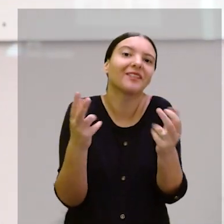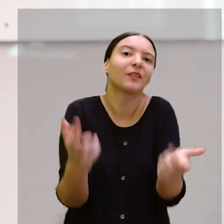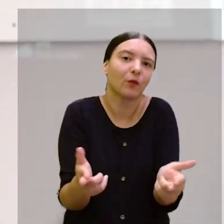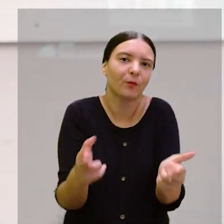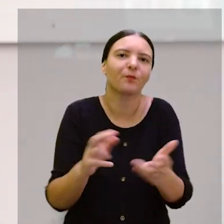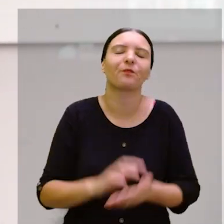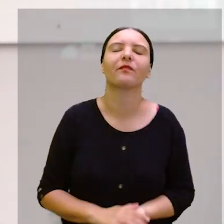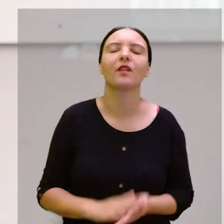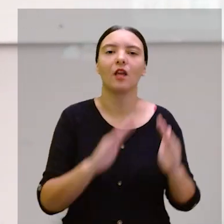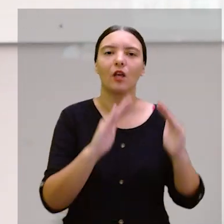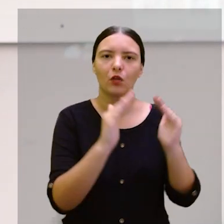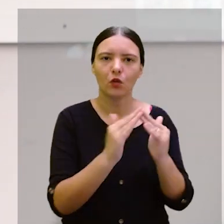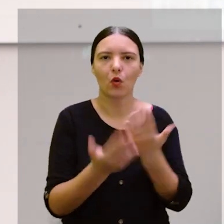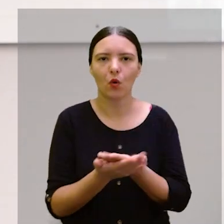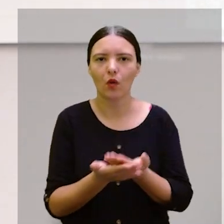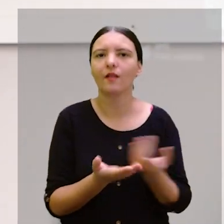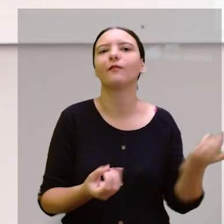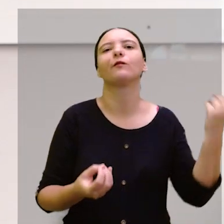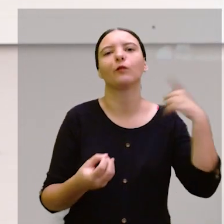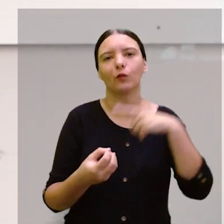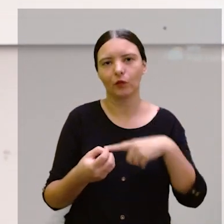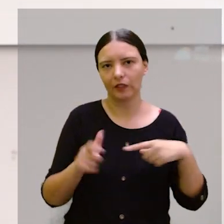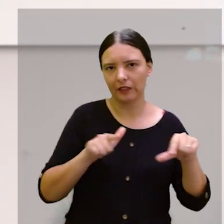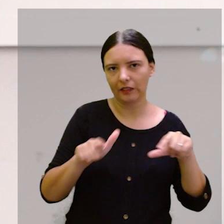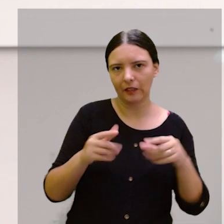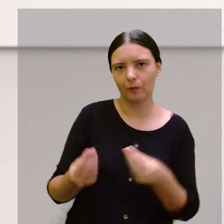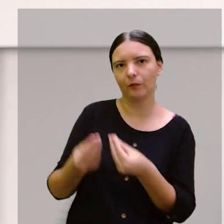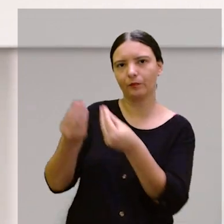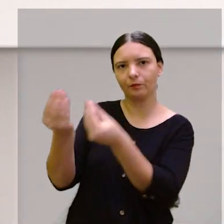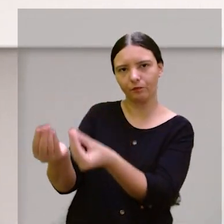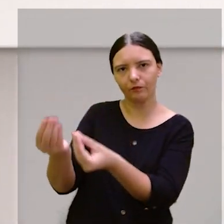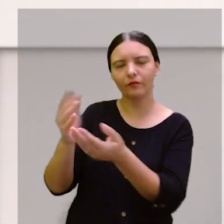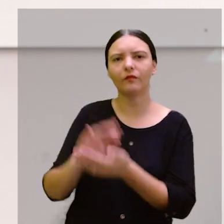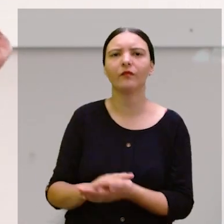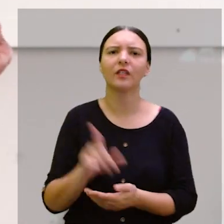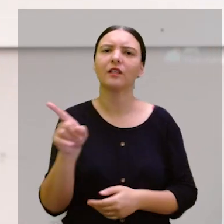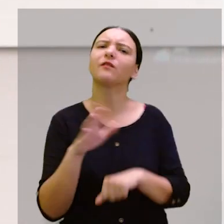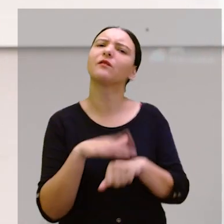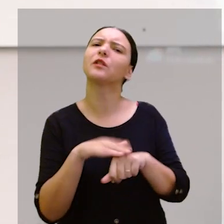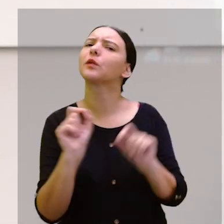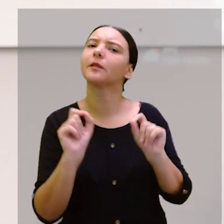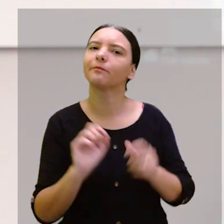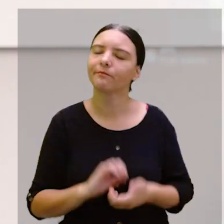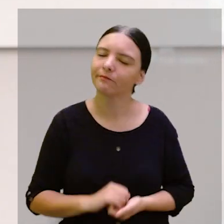Voltei para a escola, entreguei o trabalho para o professor de literatura. O que ele fez?